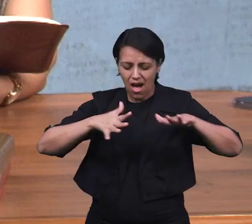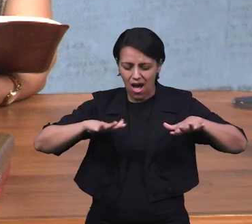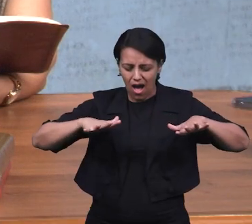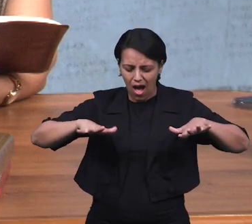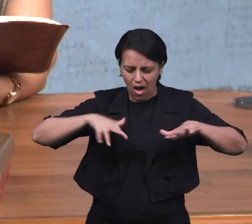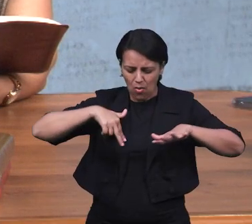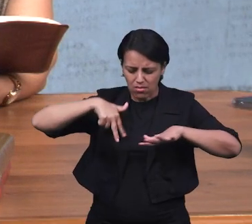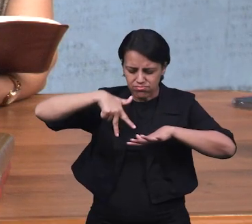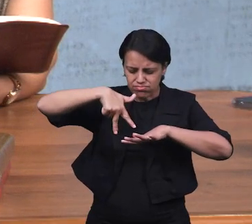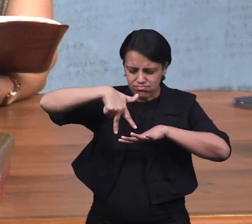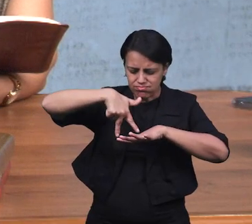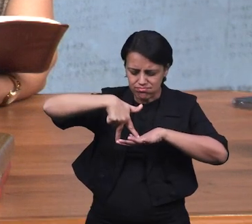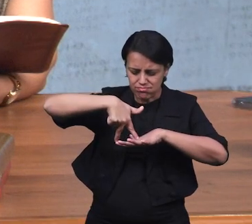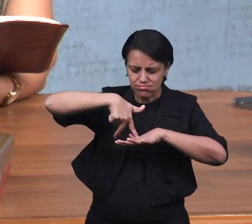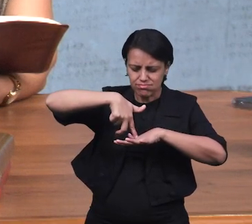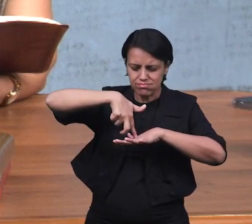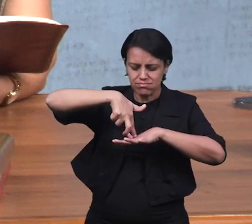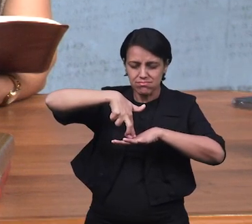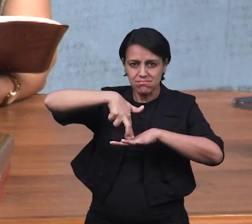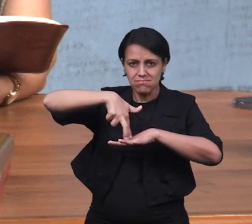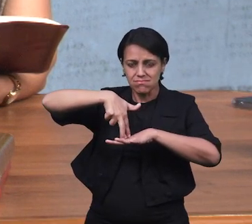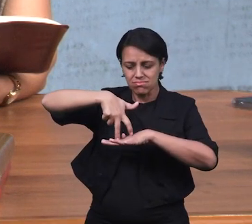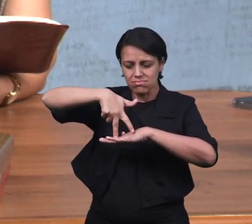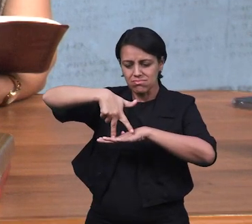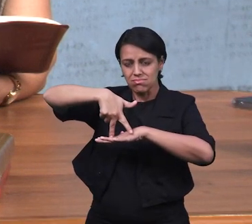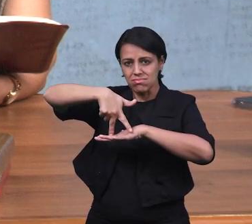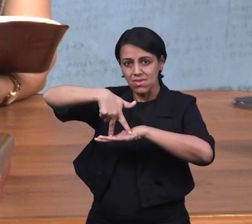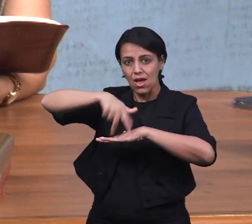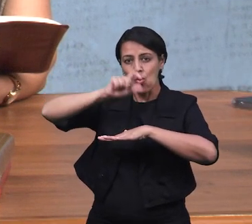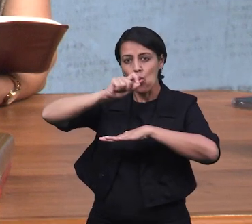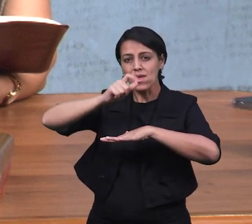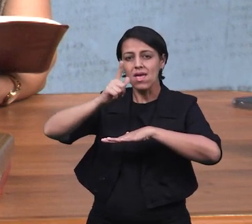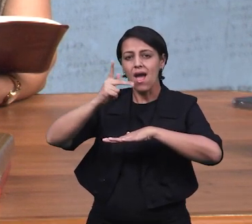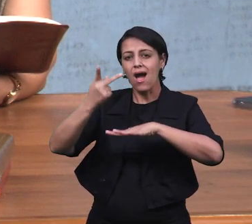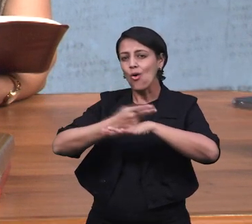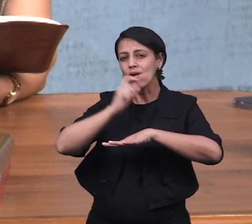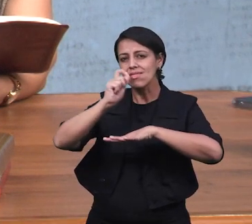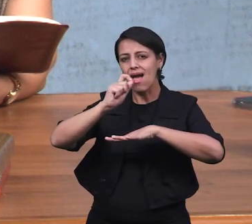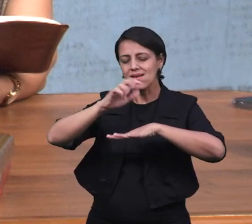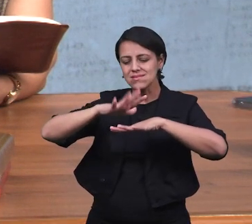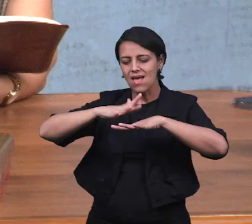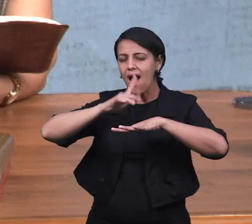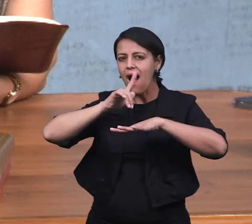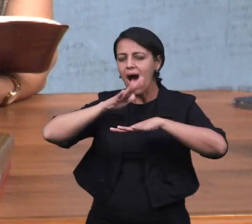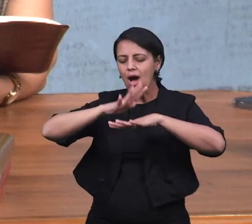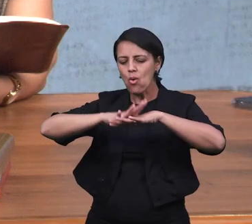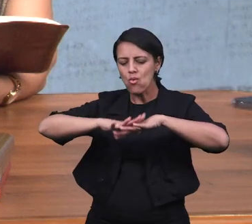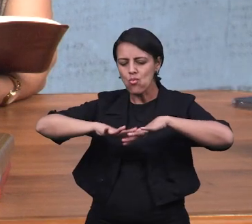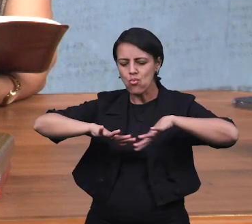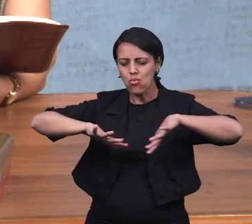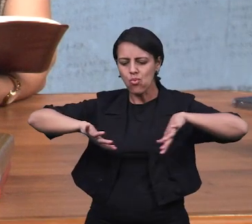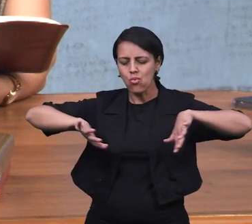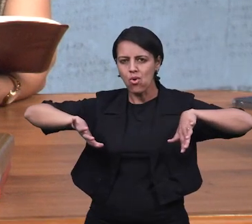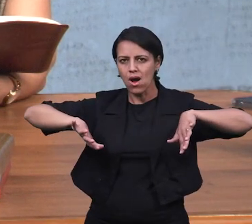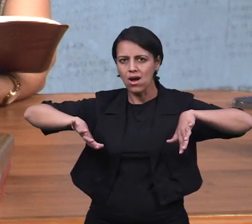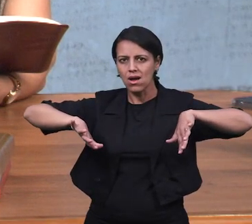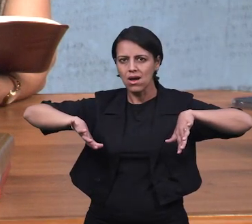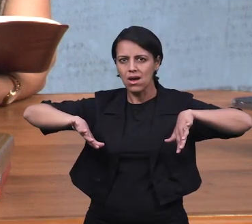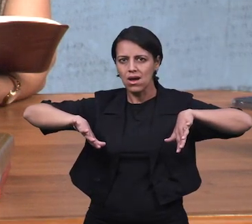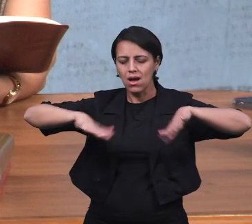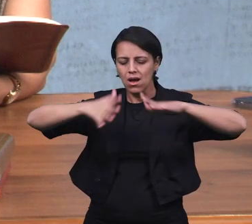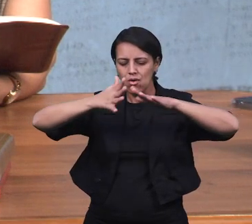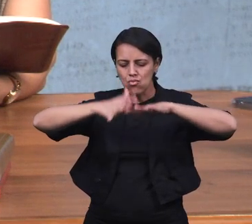se separarão as águas do Jordão, e as águas que de cima descem pararão no